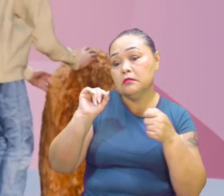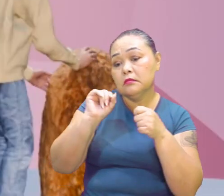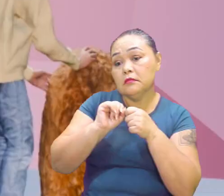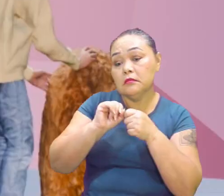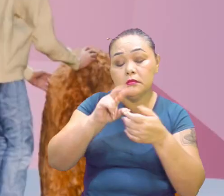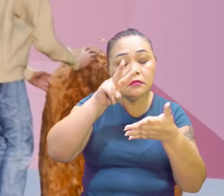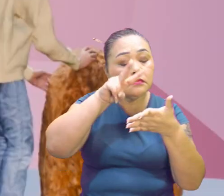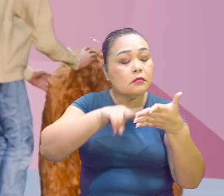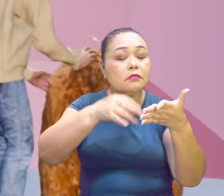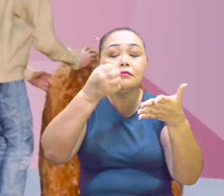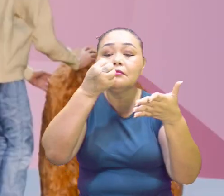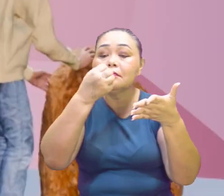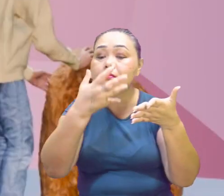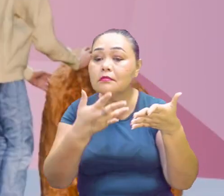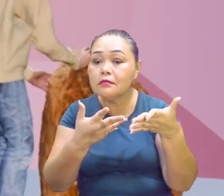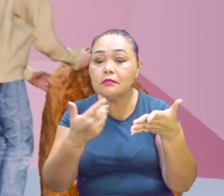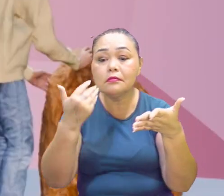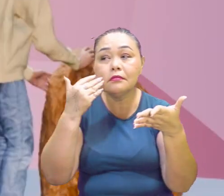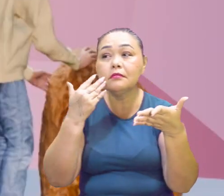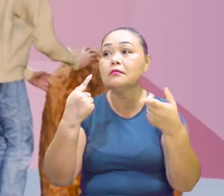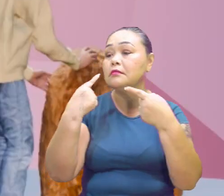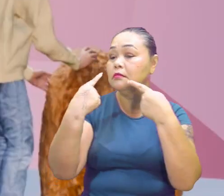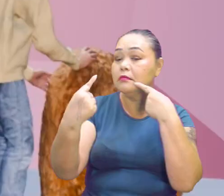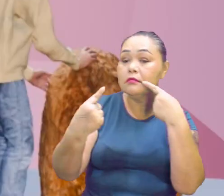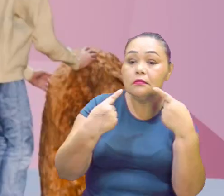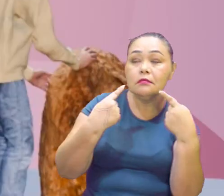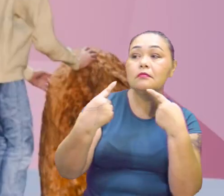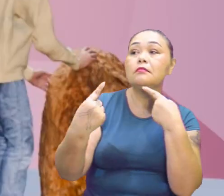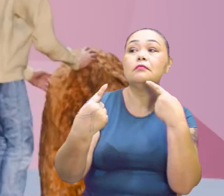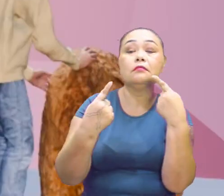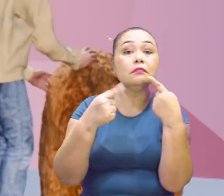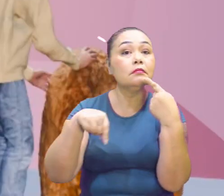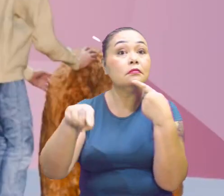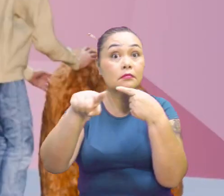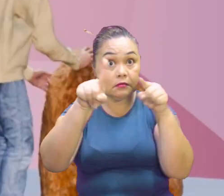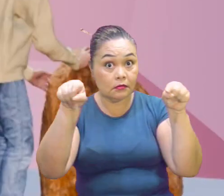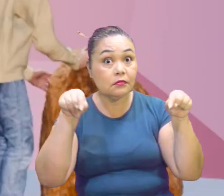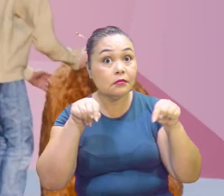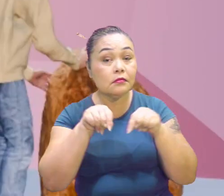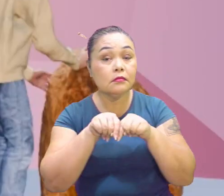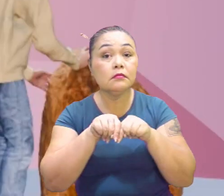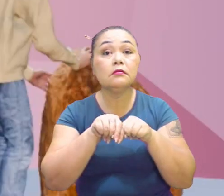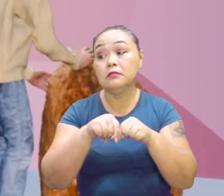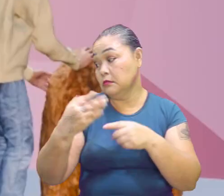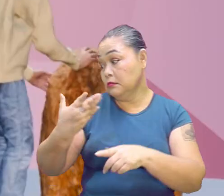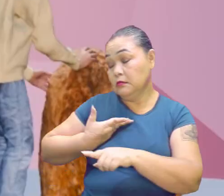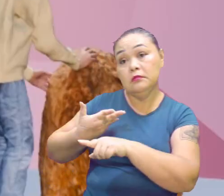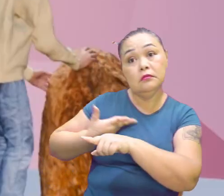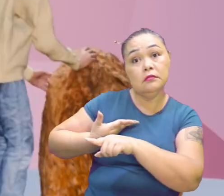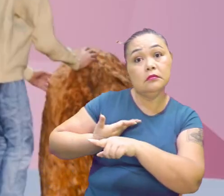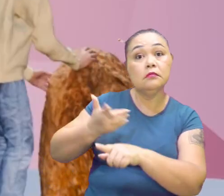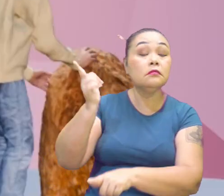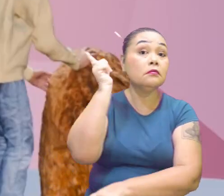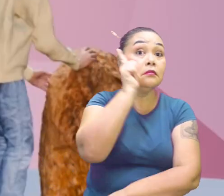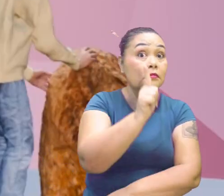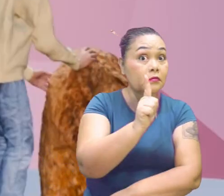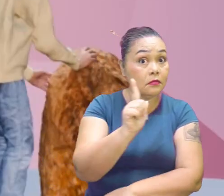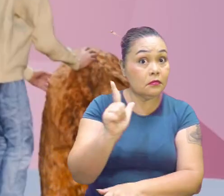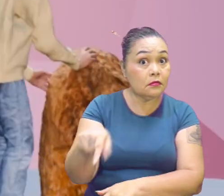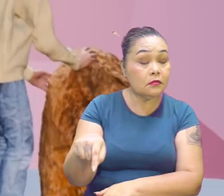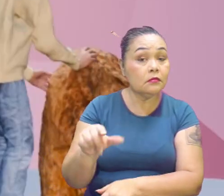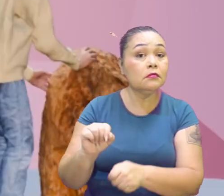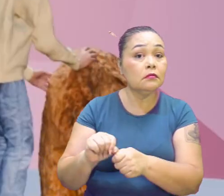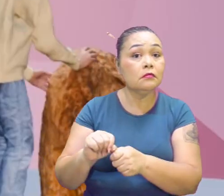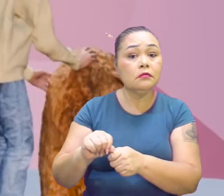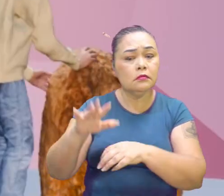de uma boa leitura, se você entra em debate, se você, na tua sala de aula, com os teus colegas, você consegue fazer isso,